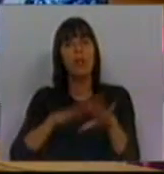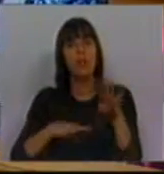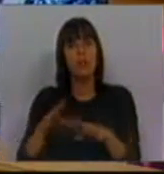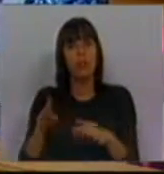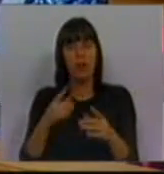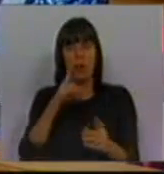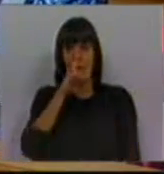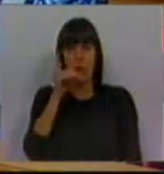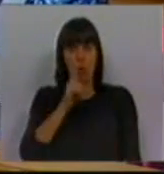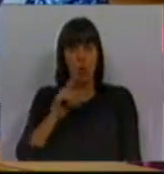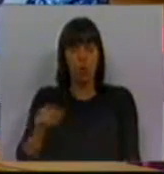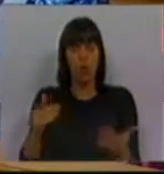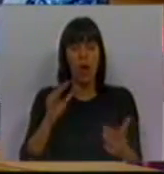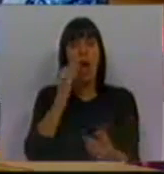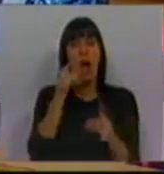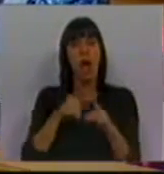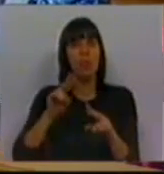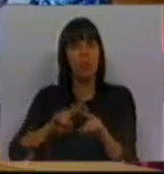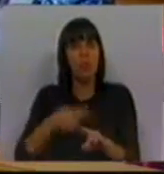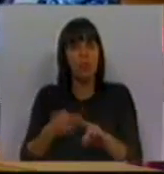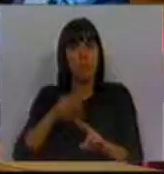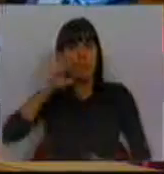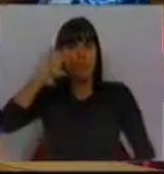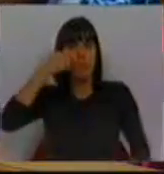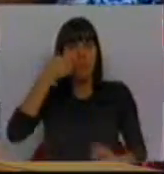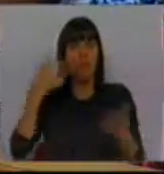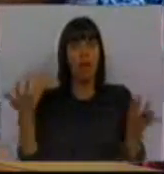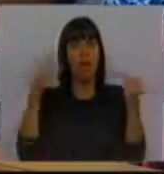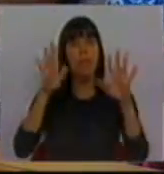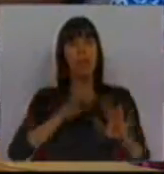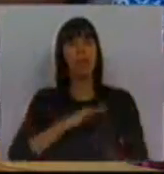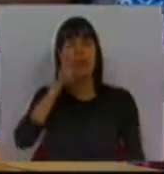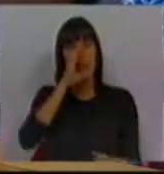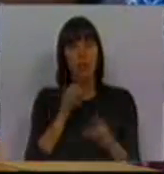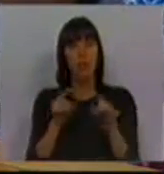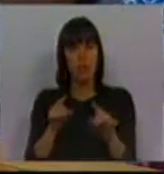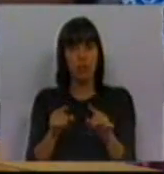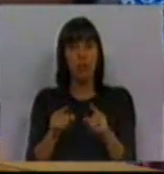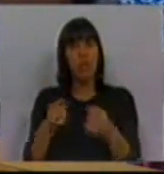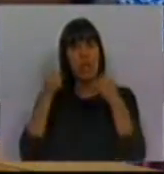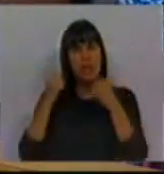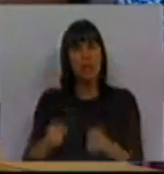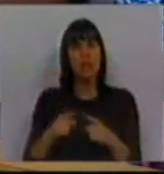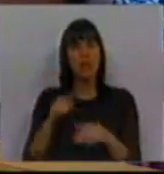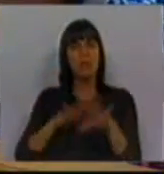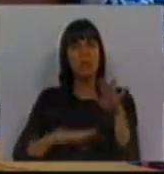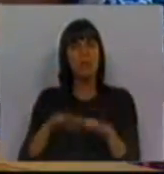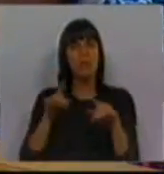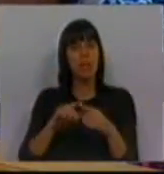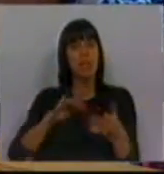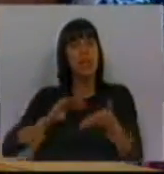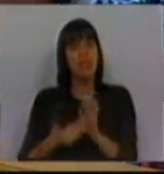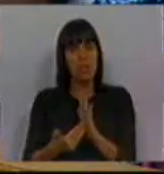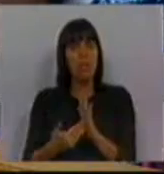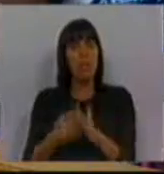são elevadíssimos e os alunos estão duplamente penalizados, mas o Sr. Ministro insiste na realização de